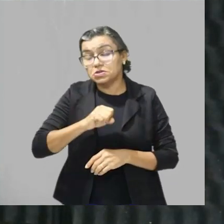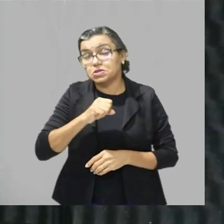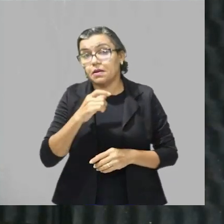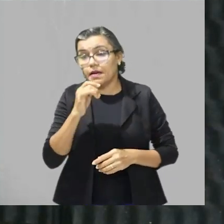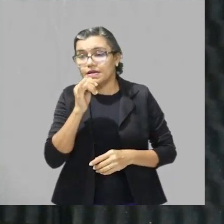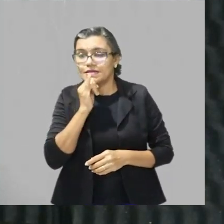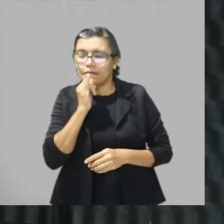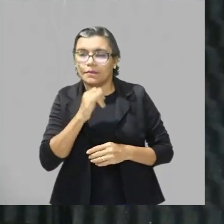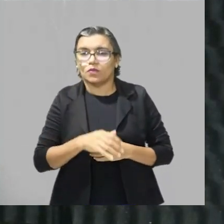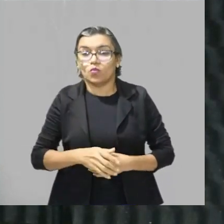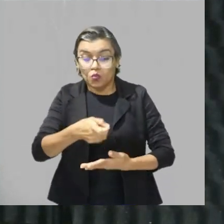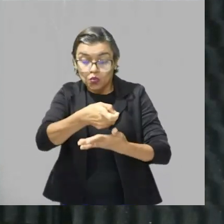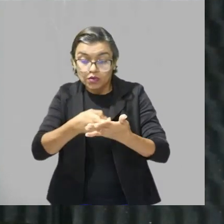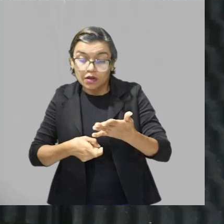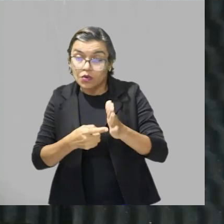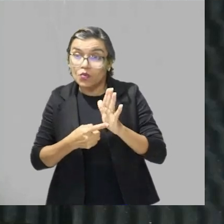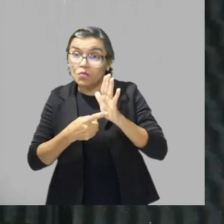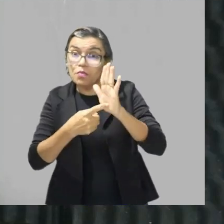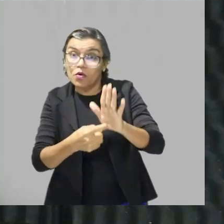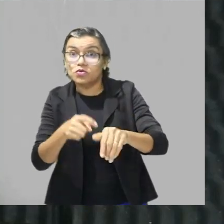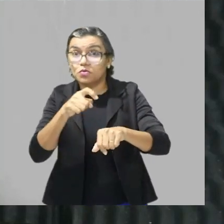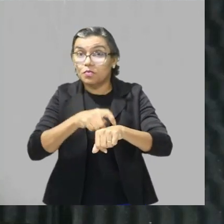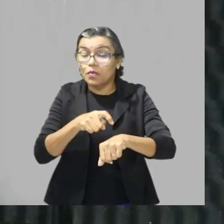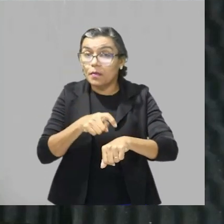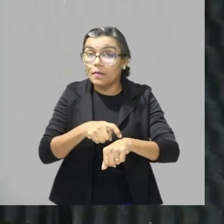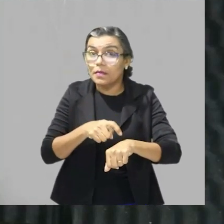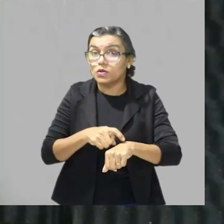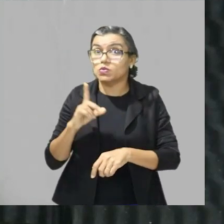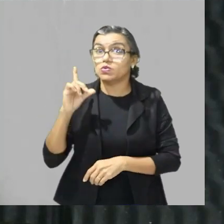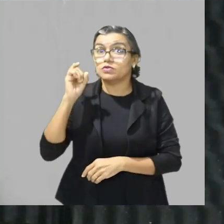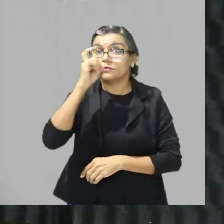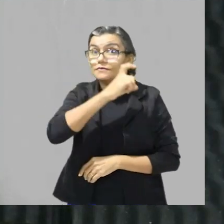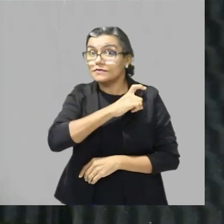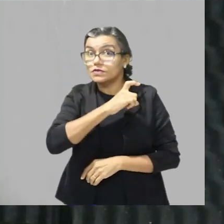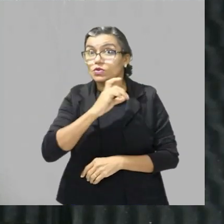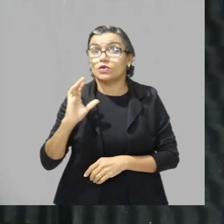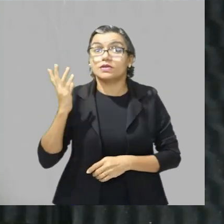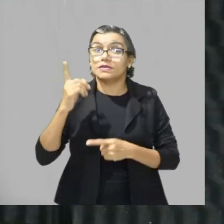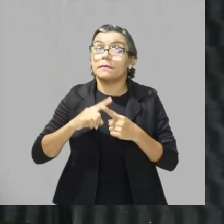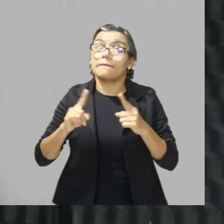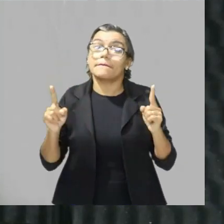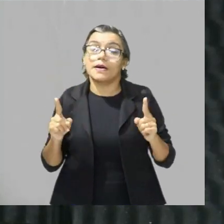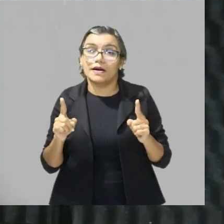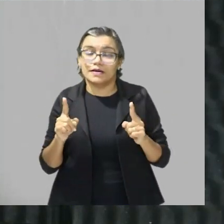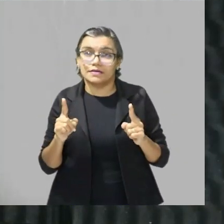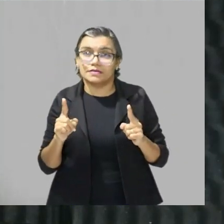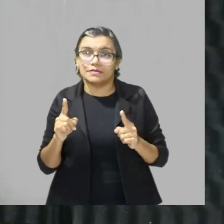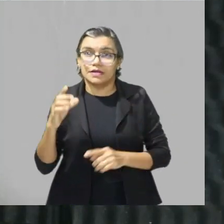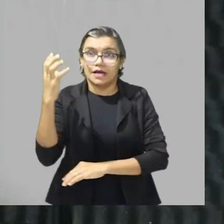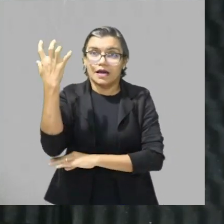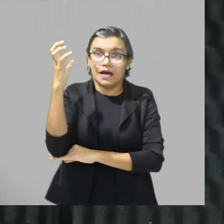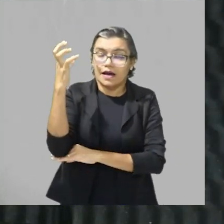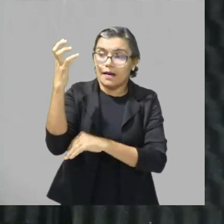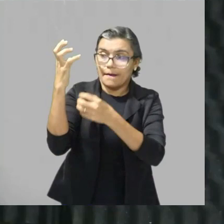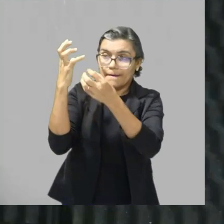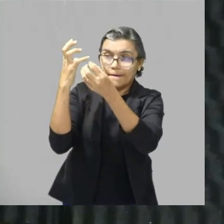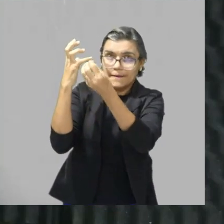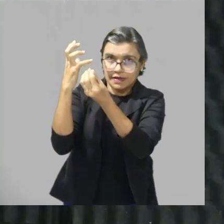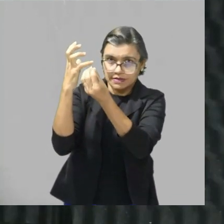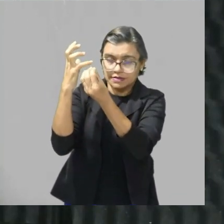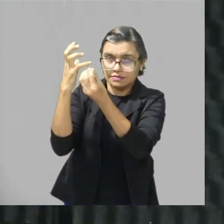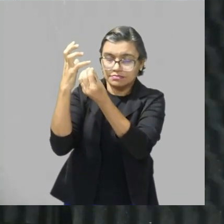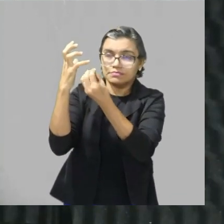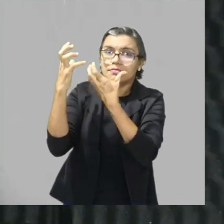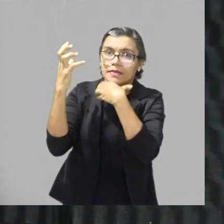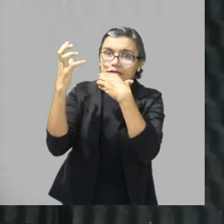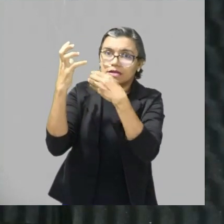por mais absurdo que seja isso aqui é uma situação hipotética difícil de ter acontecido mas o fato da maçã ter caído sem nenhuma razão